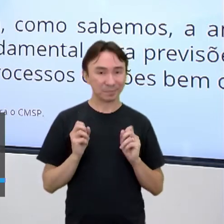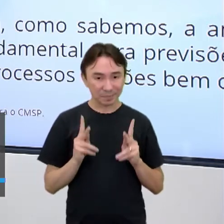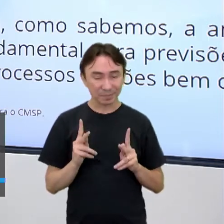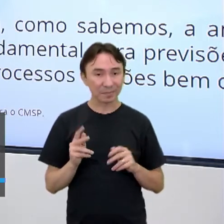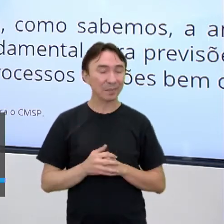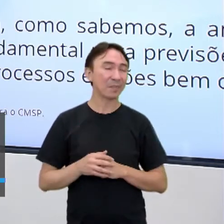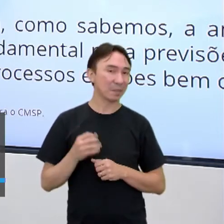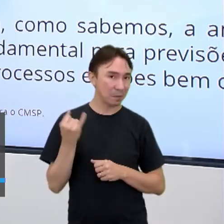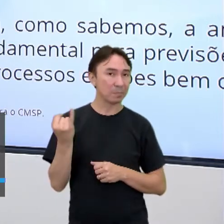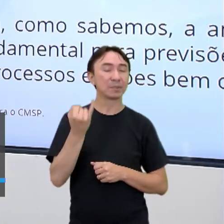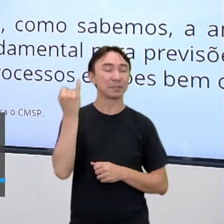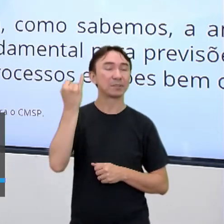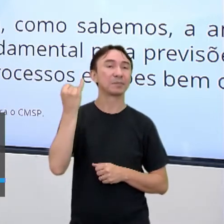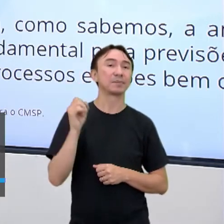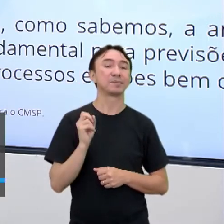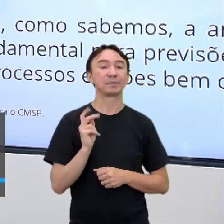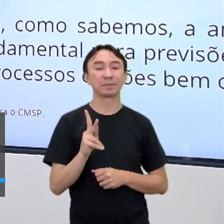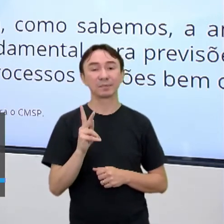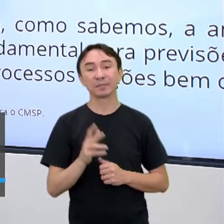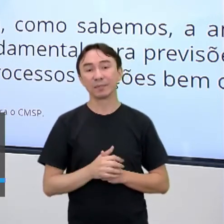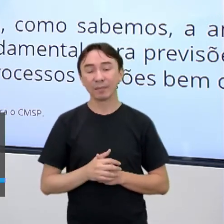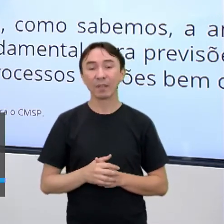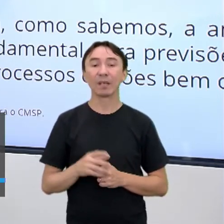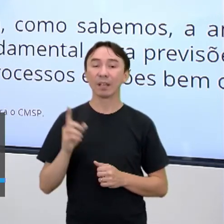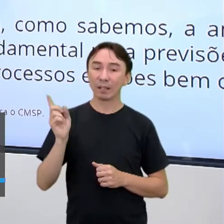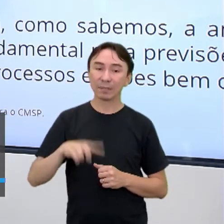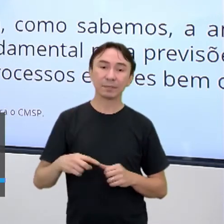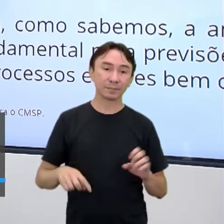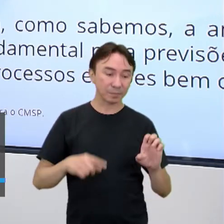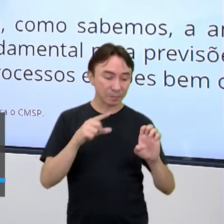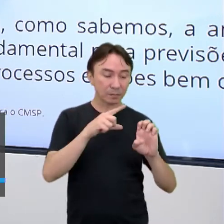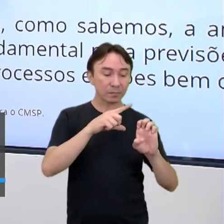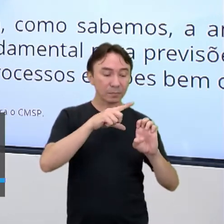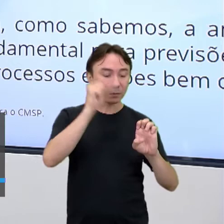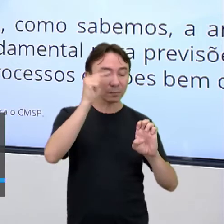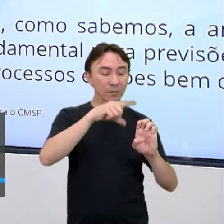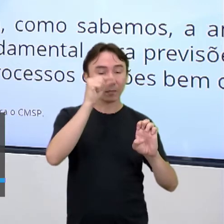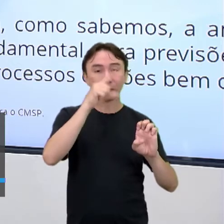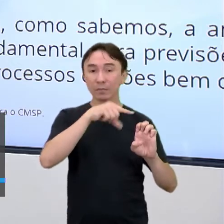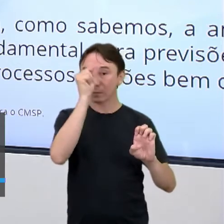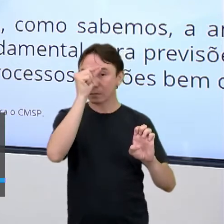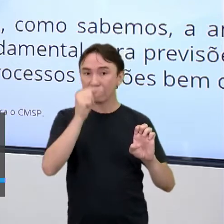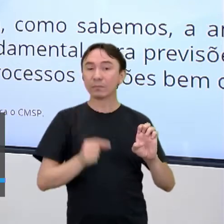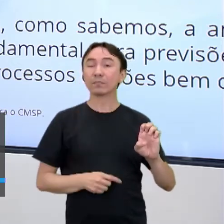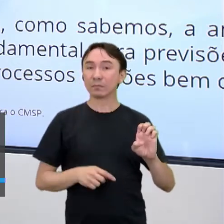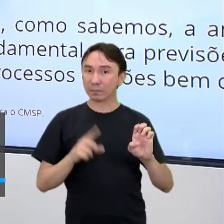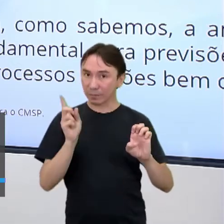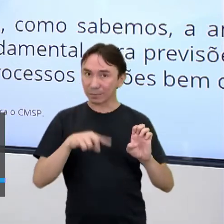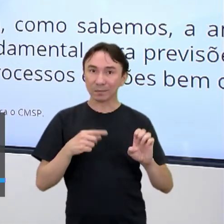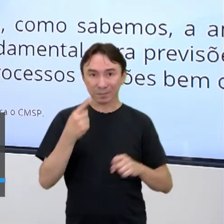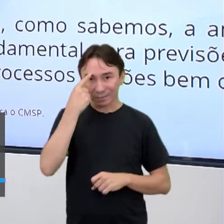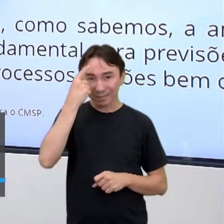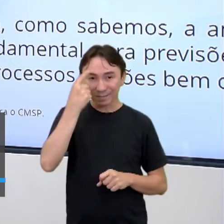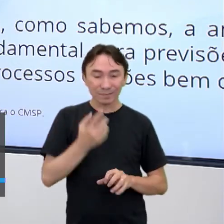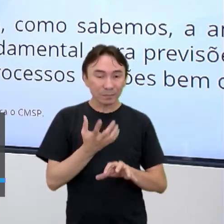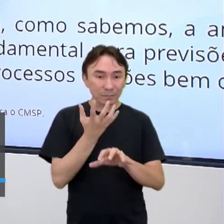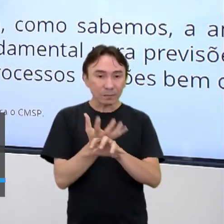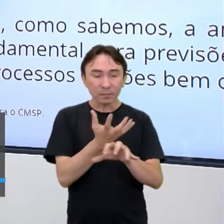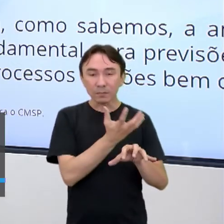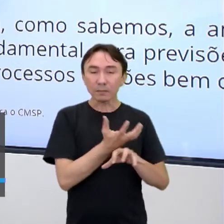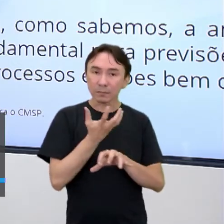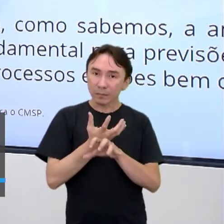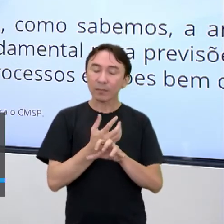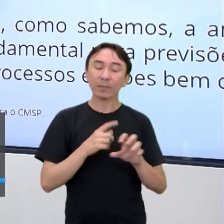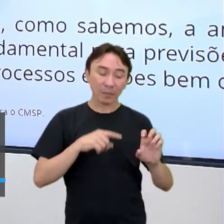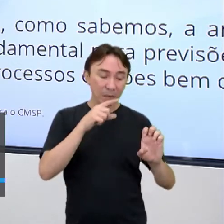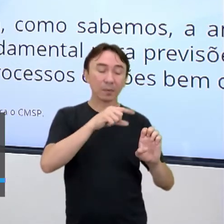Muito, muito importante. Tá ok? Empreendedorismo. Olha o que a gente está falando, né? Estamos falando dos eixos estruturantes aí, ó.